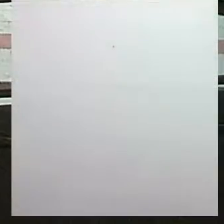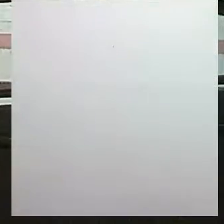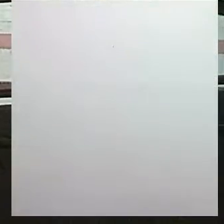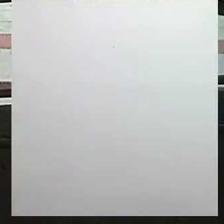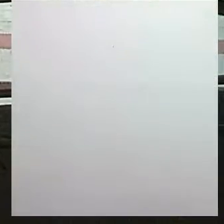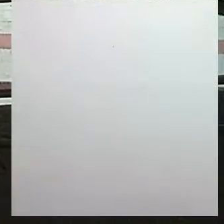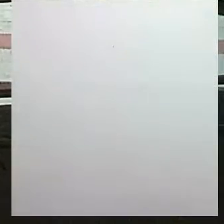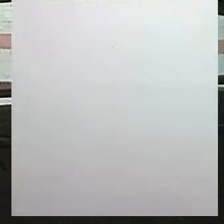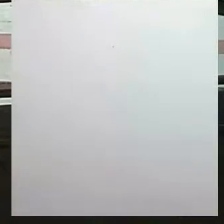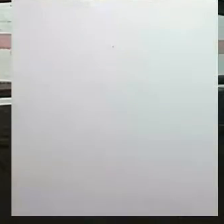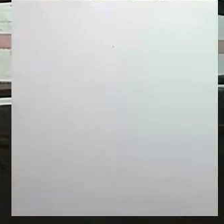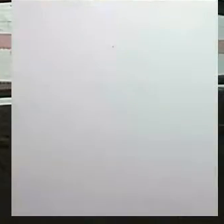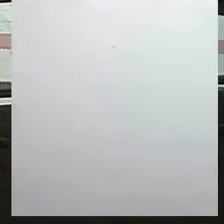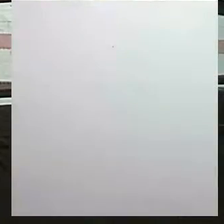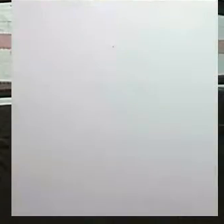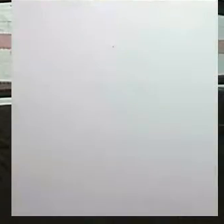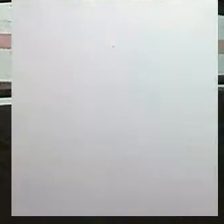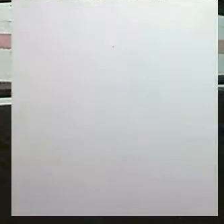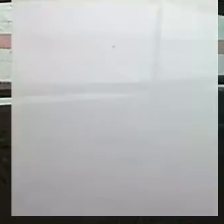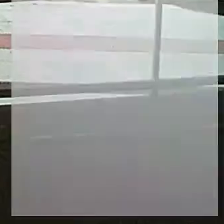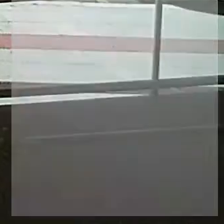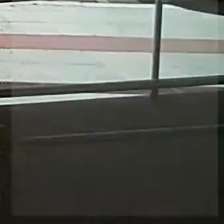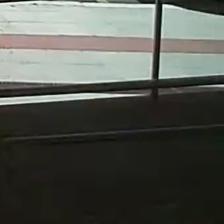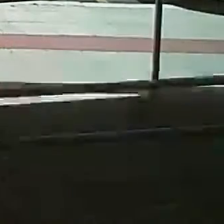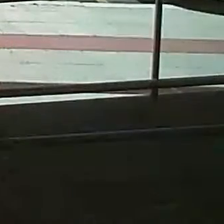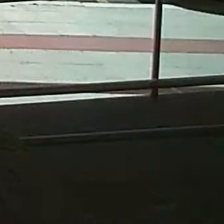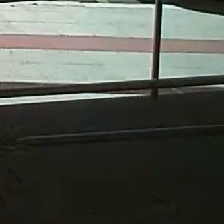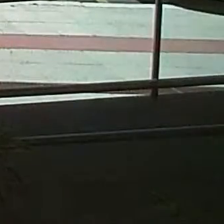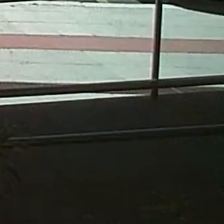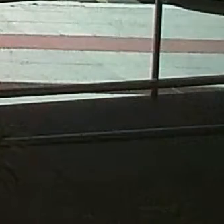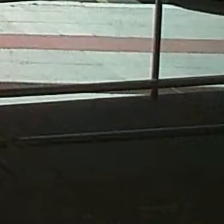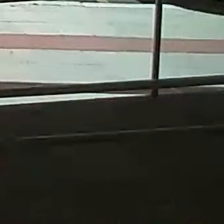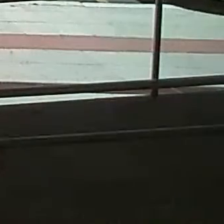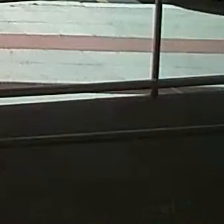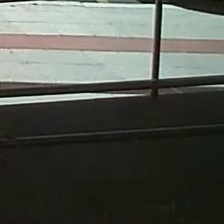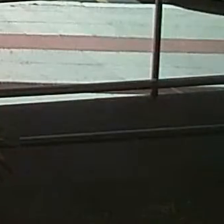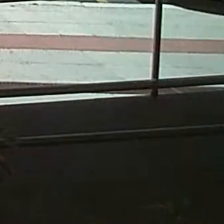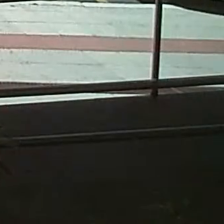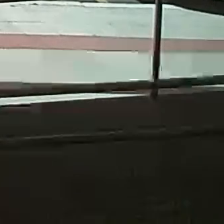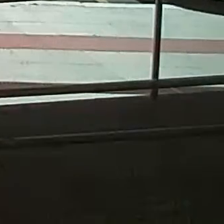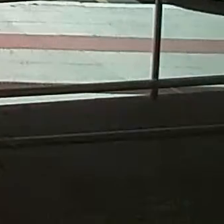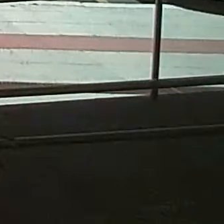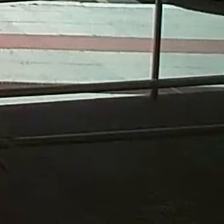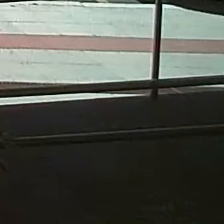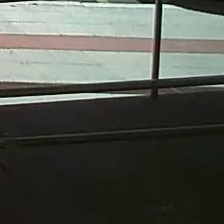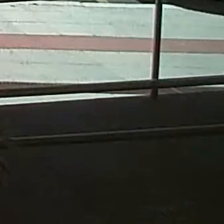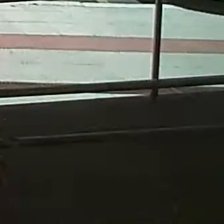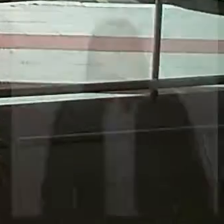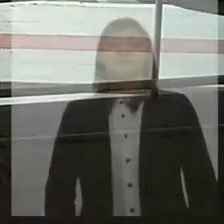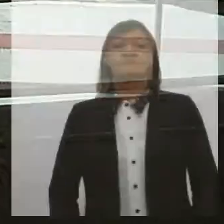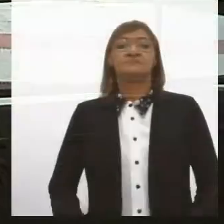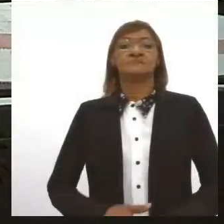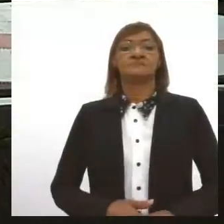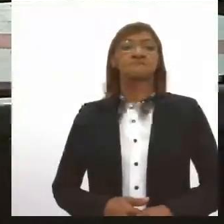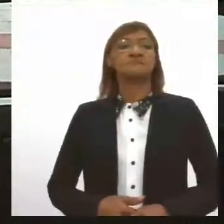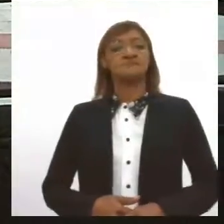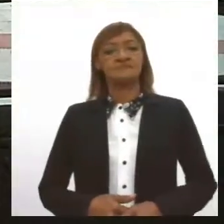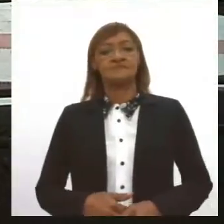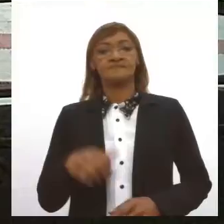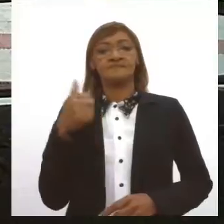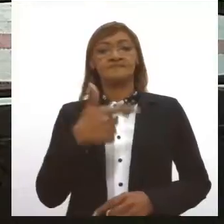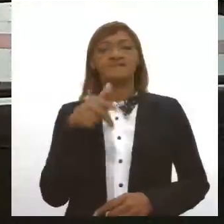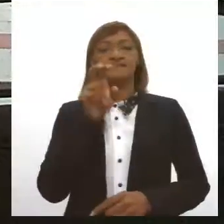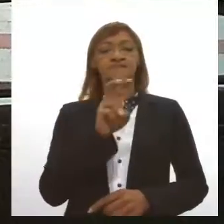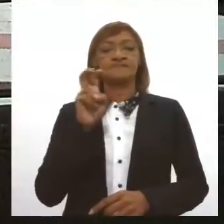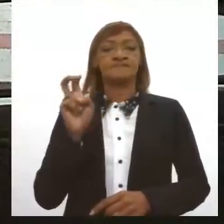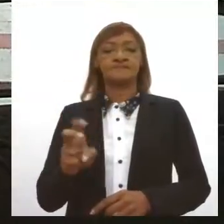Agora, 12:51, vamos com os dados atualizados da Covid-19. Olha, 255 casos e 7